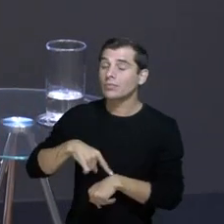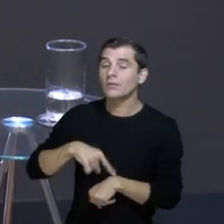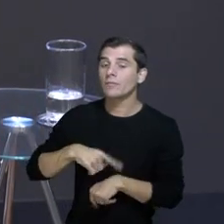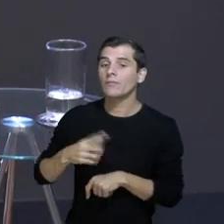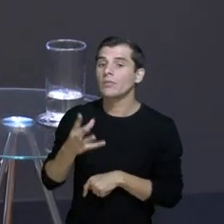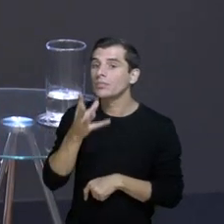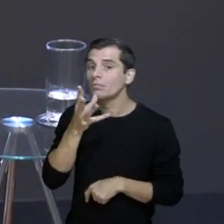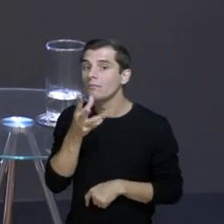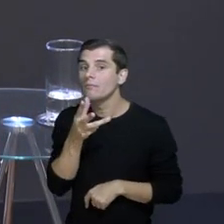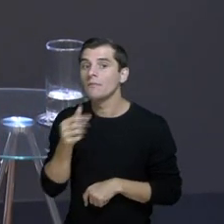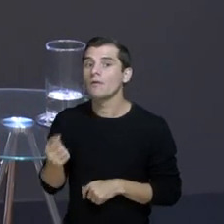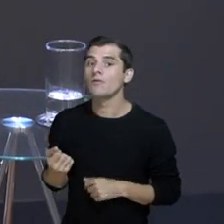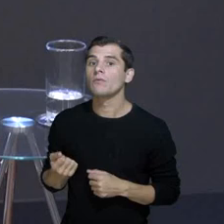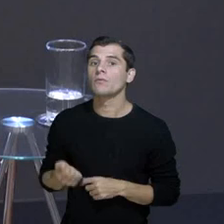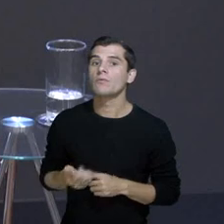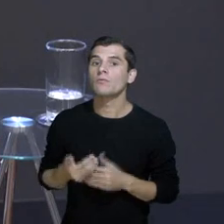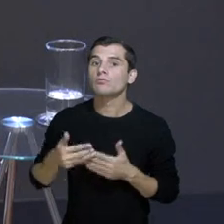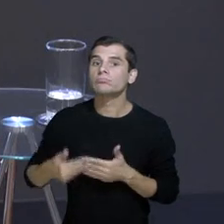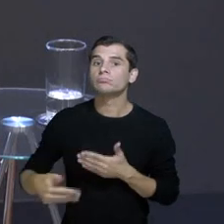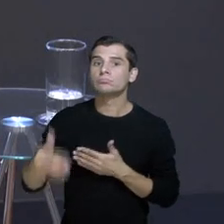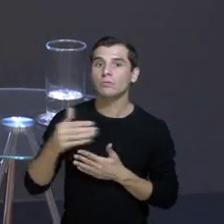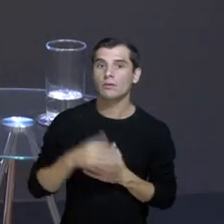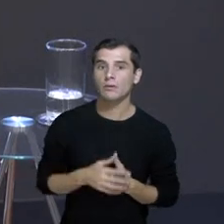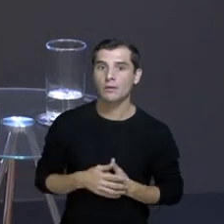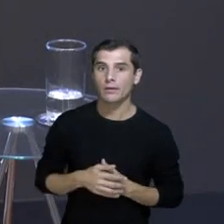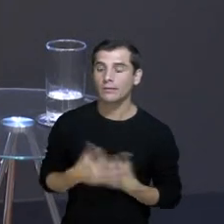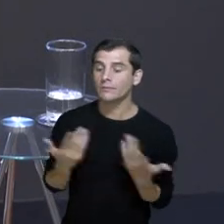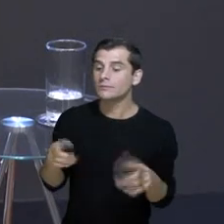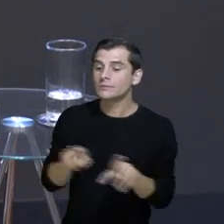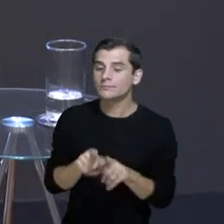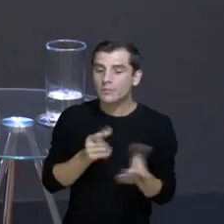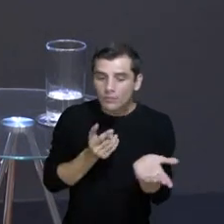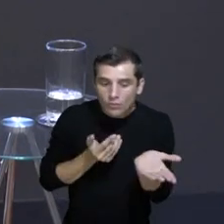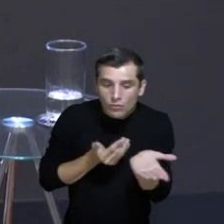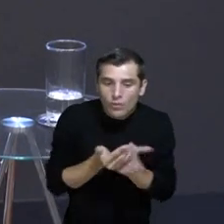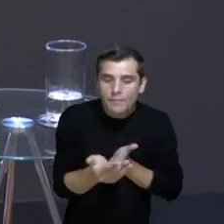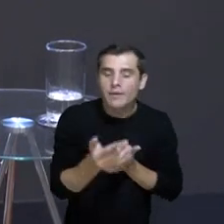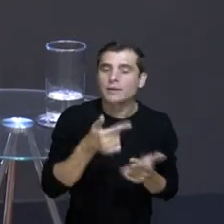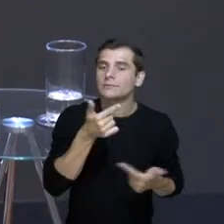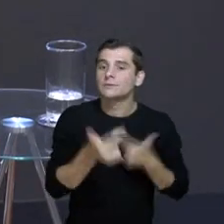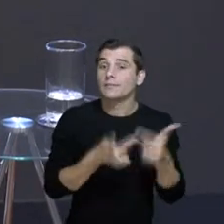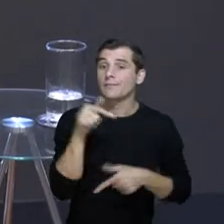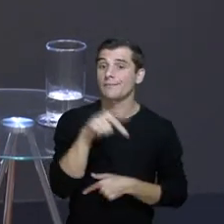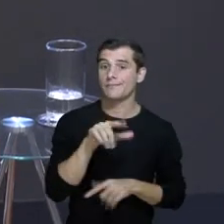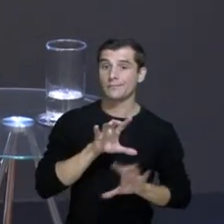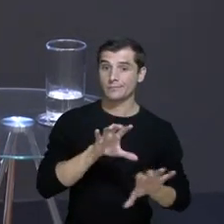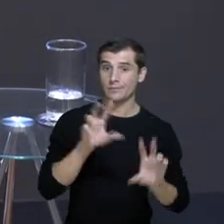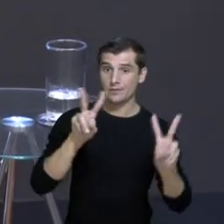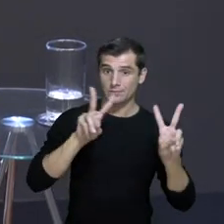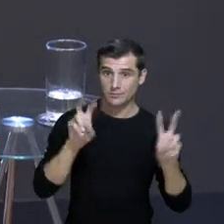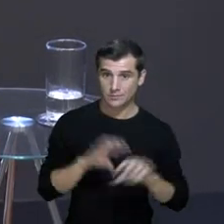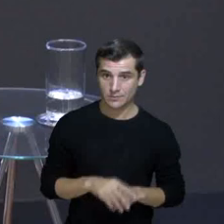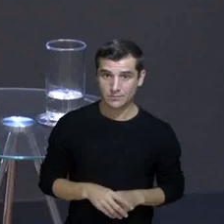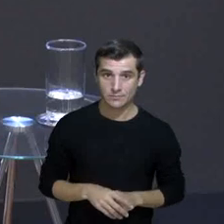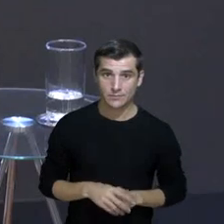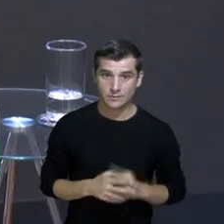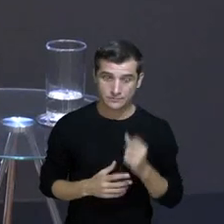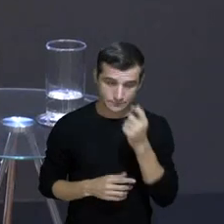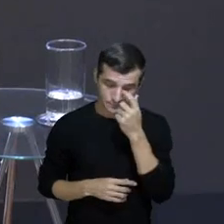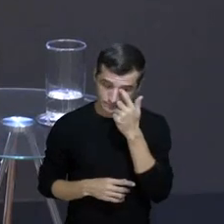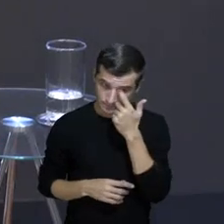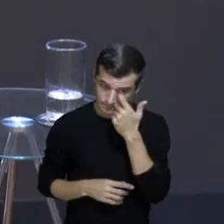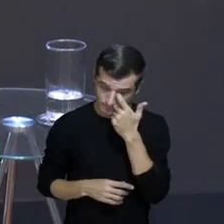demorar E quando é que a gente deve começar isso eu aprendi semana passada num posto do meu mestre